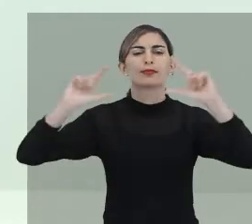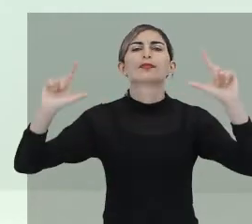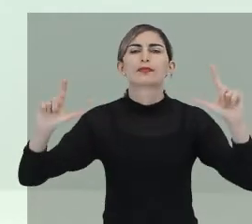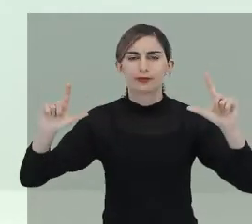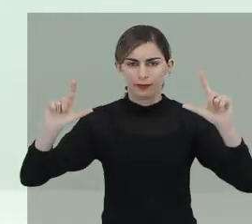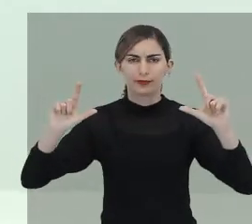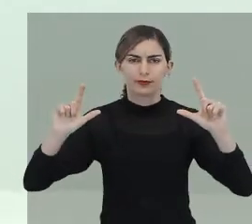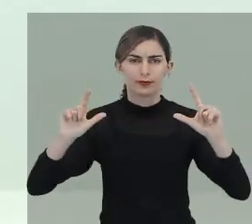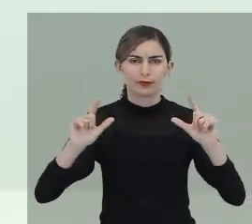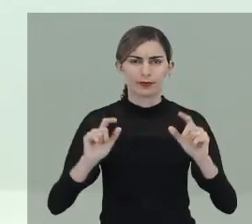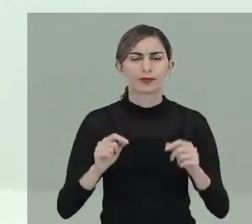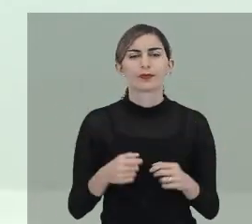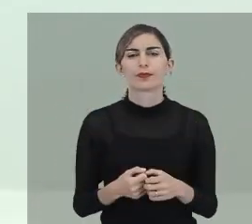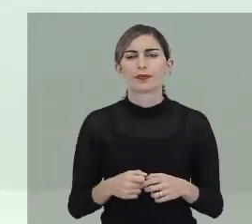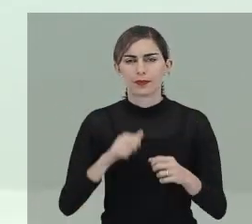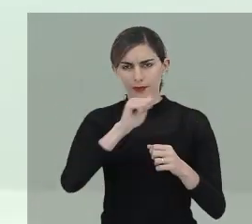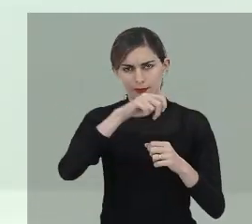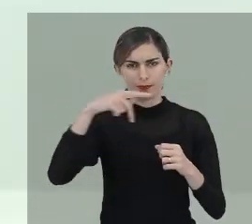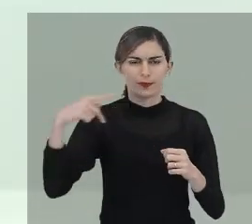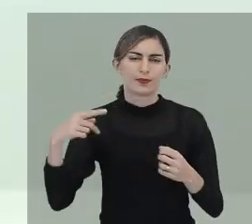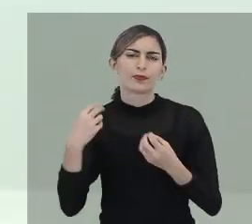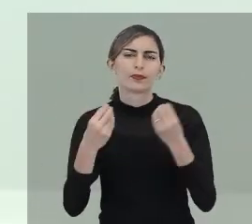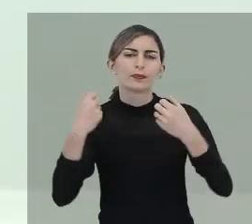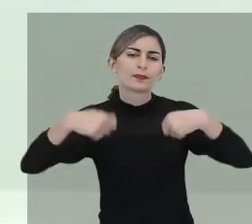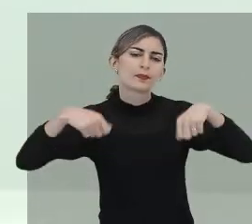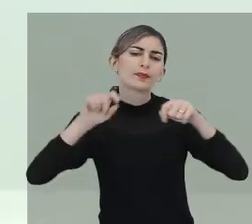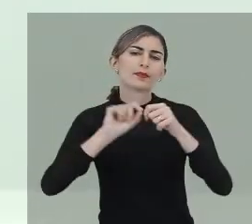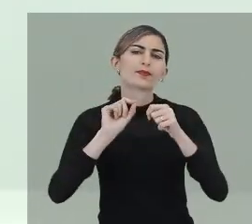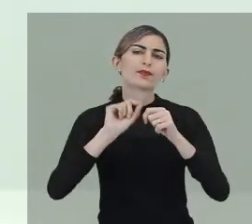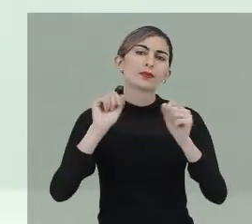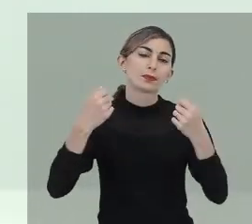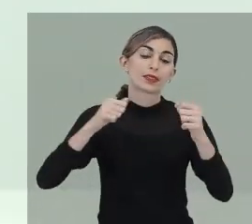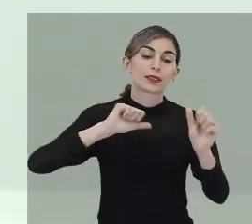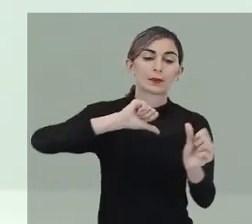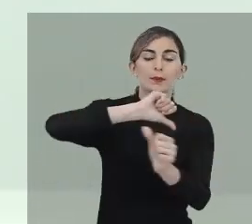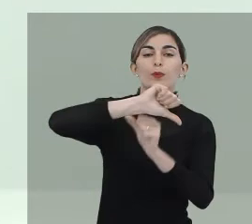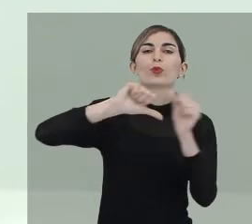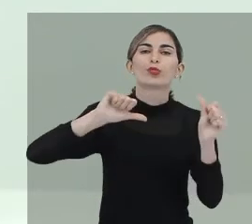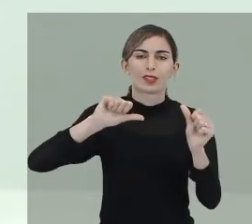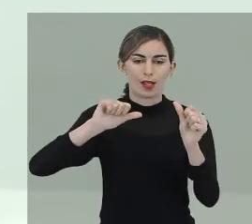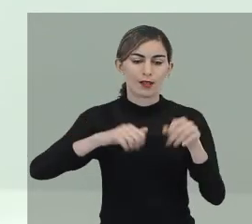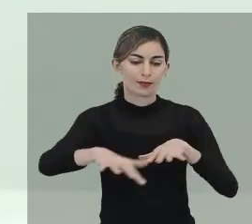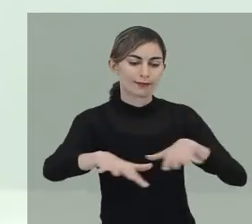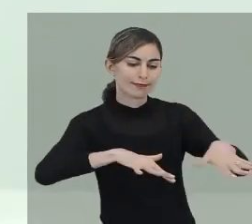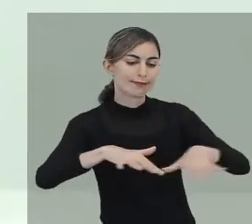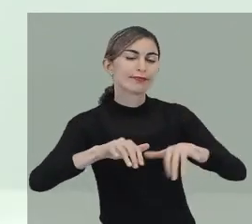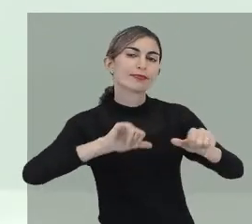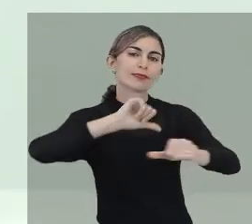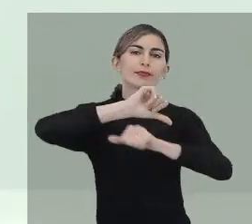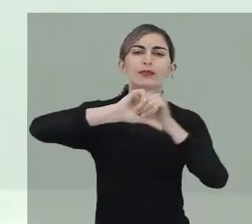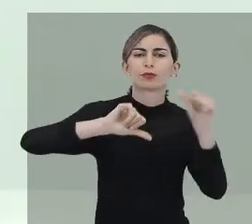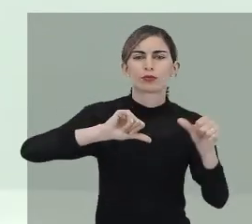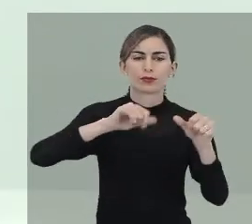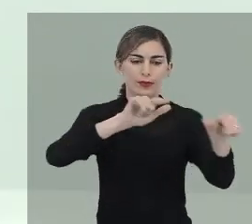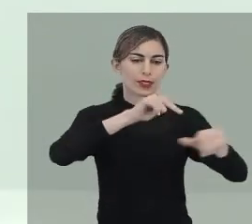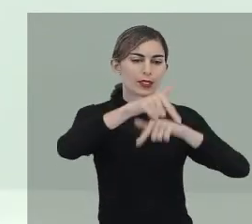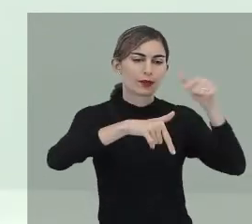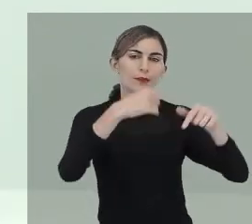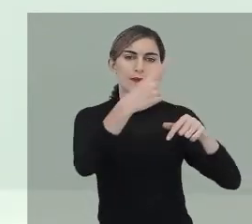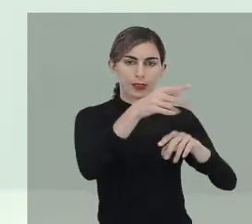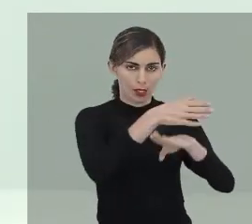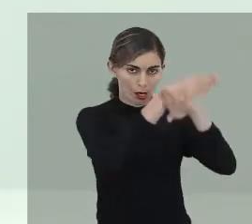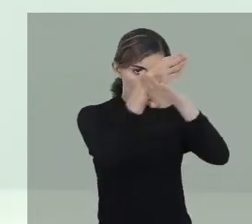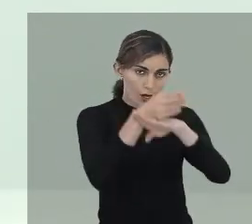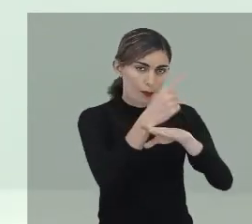o browser através da nossa aplicação. Então, o que é que você precisa fazer? Você tem que mudar a ação da intent. Então, vocês viram